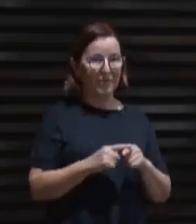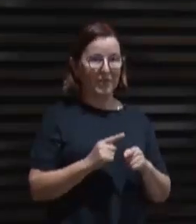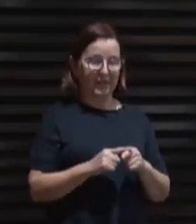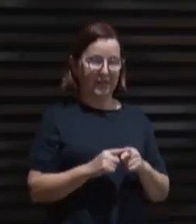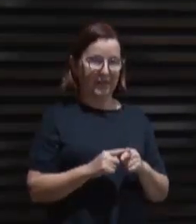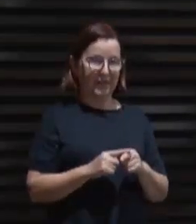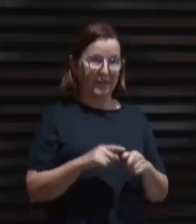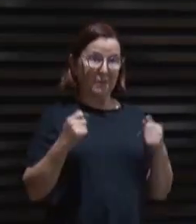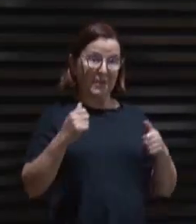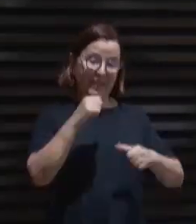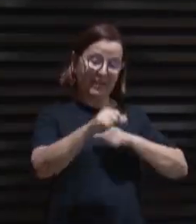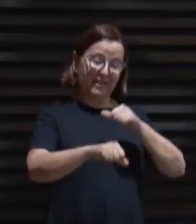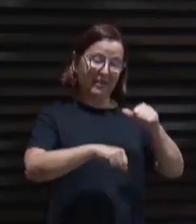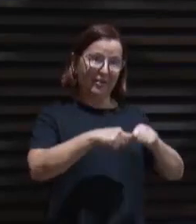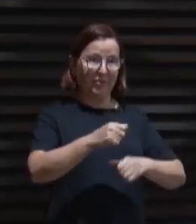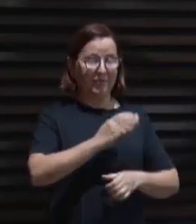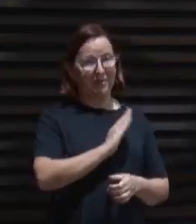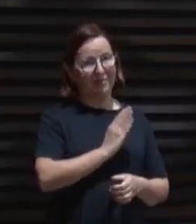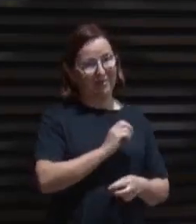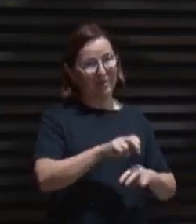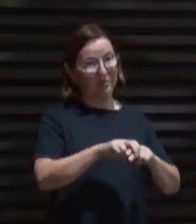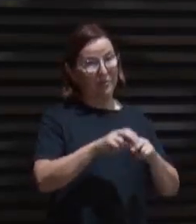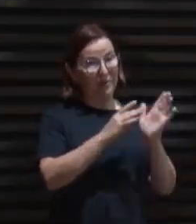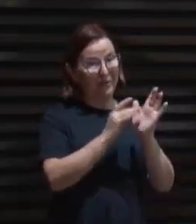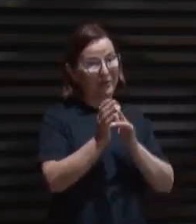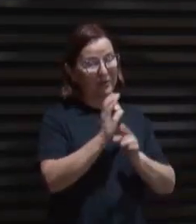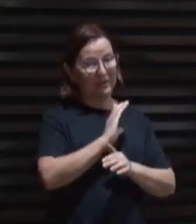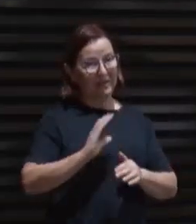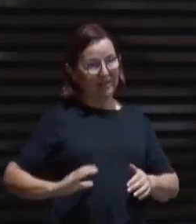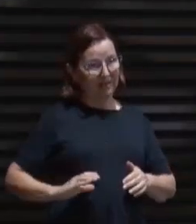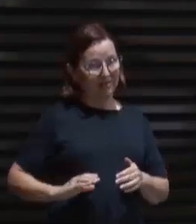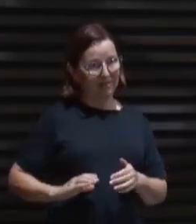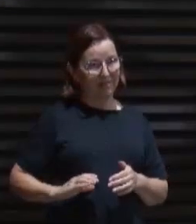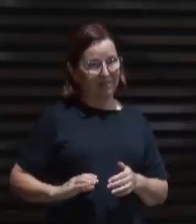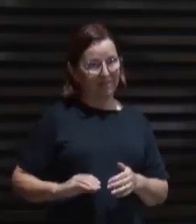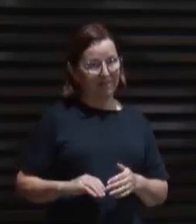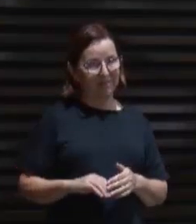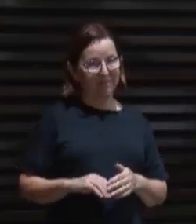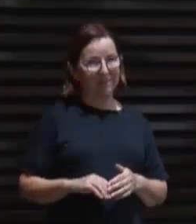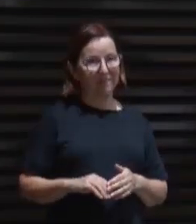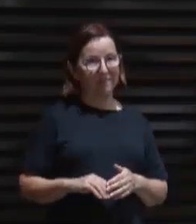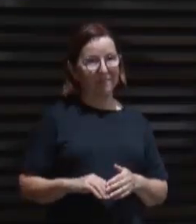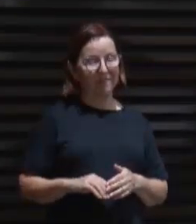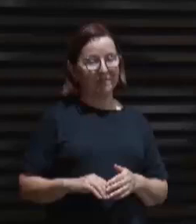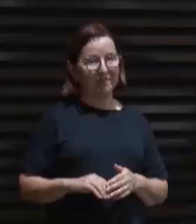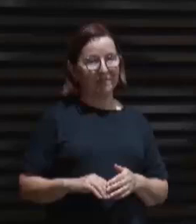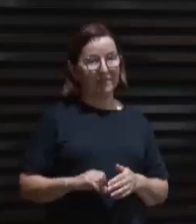transformado por Jesus Cristo, ele é um contínuo perverso criador de problemas na